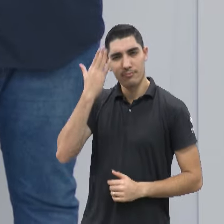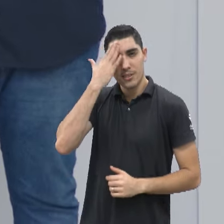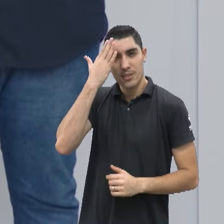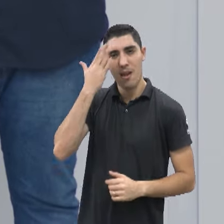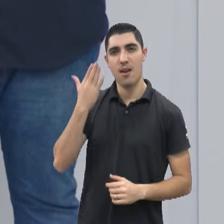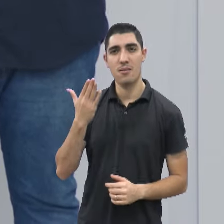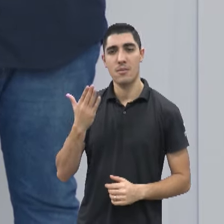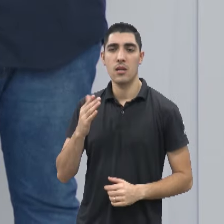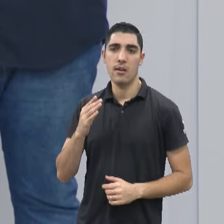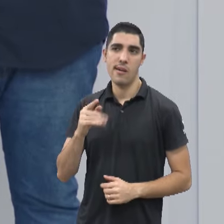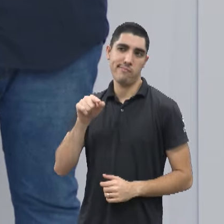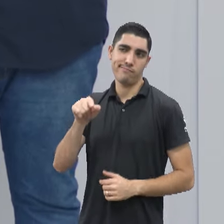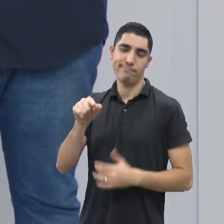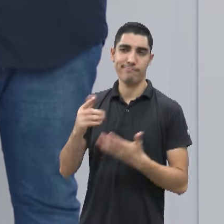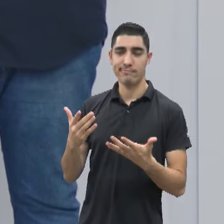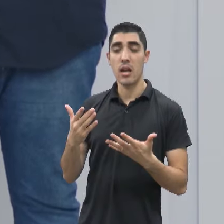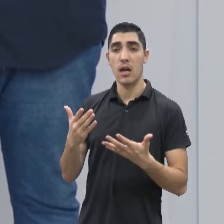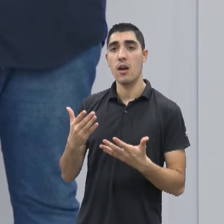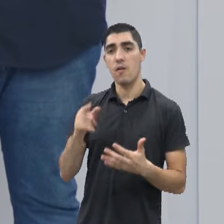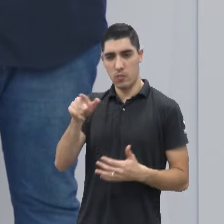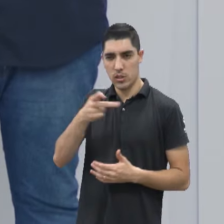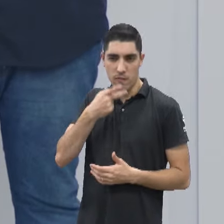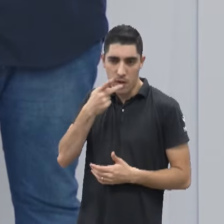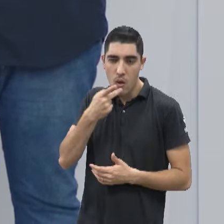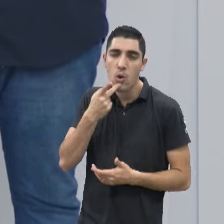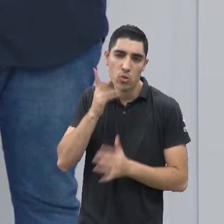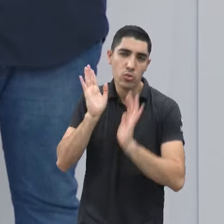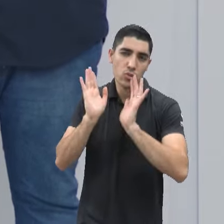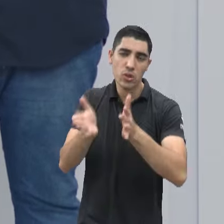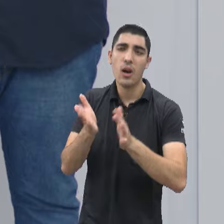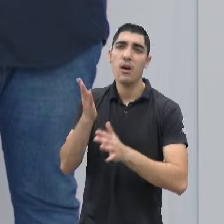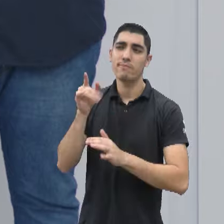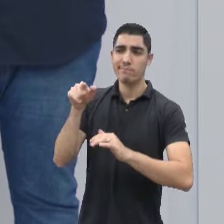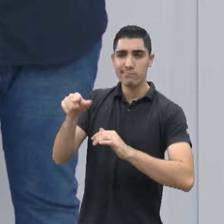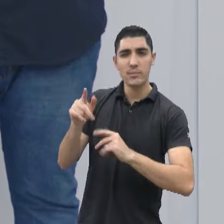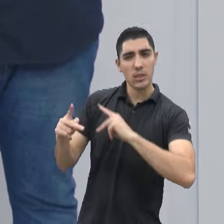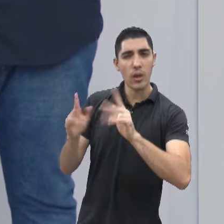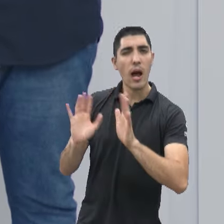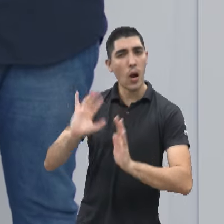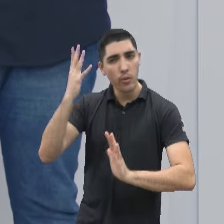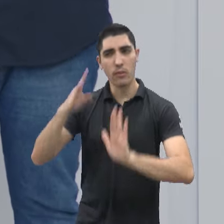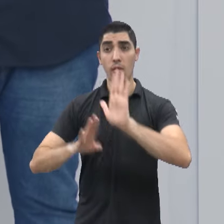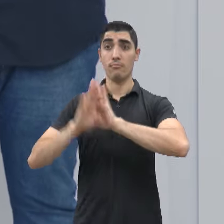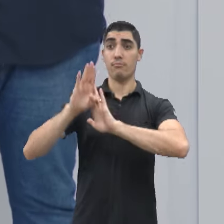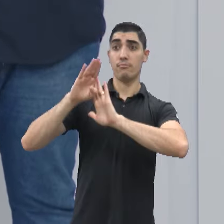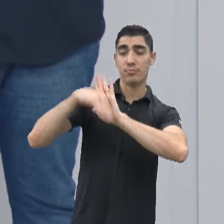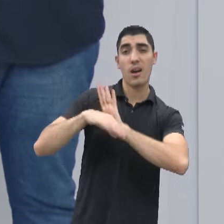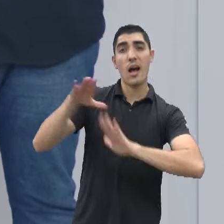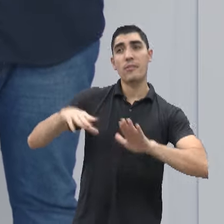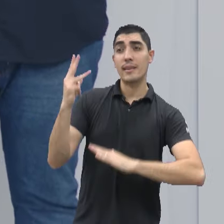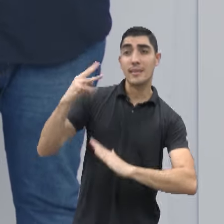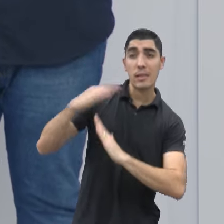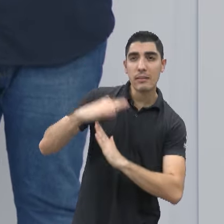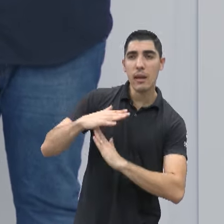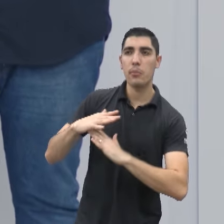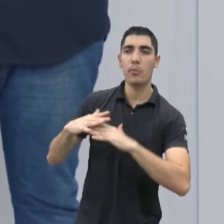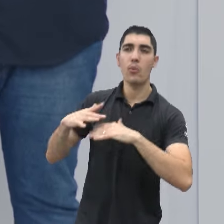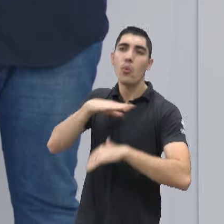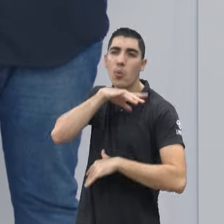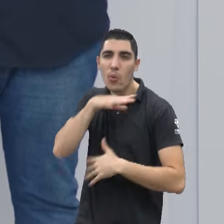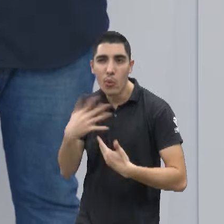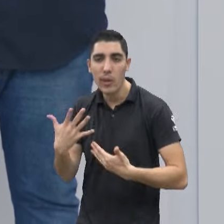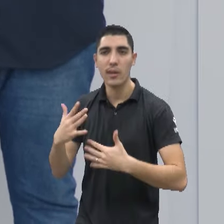não treina para isso, mas você mesmo citou, né, que o time oscila bastante. Ora é o terceiro quarto que vai mal, outro dia foi o segundo quarto